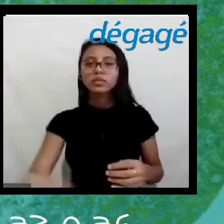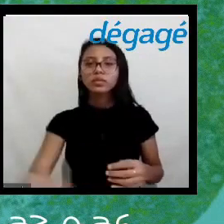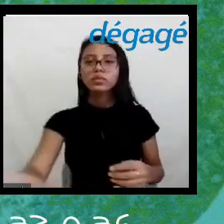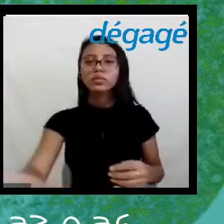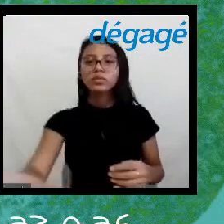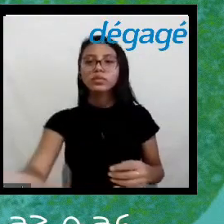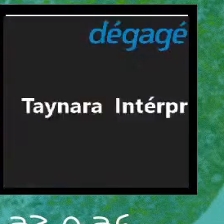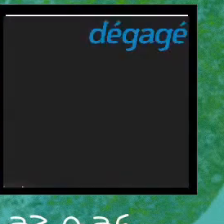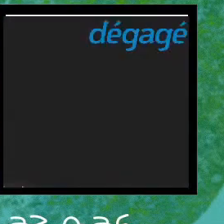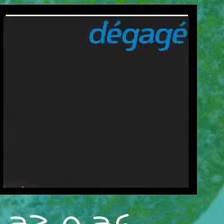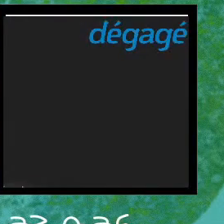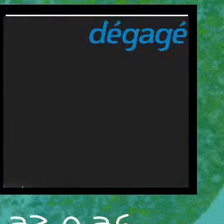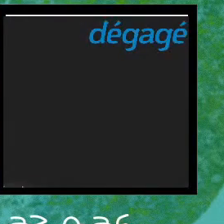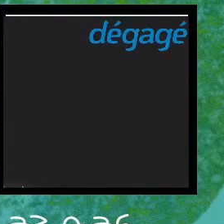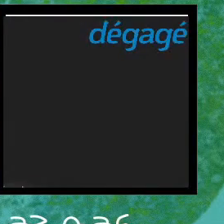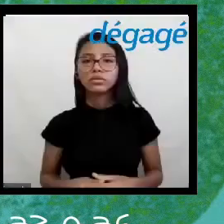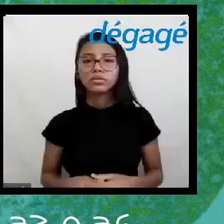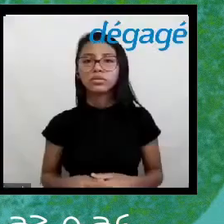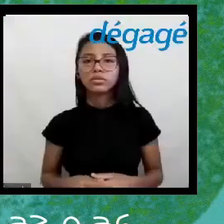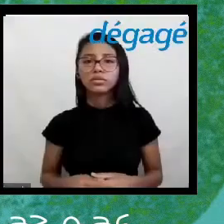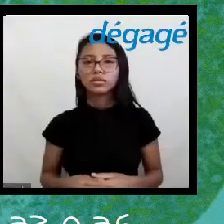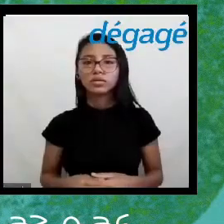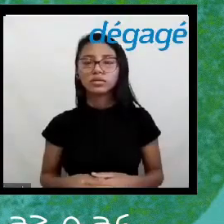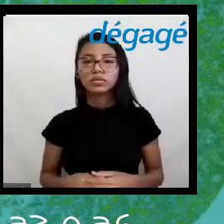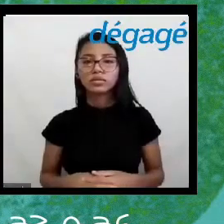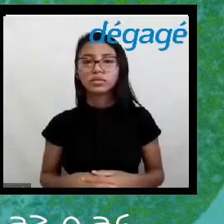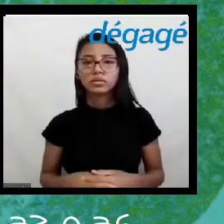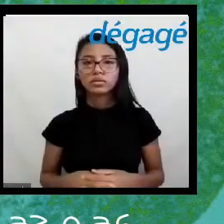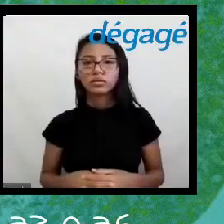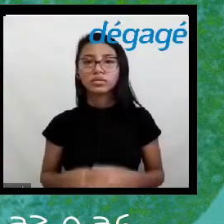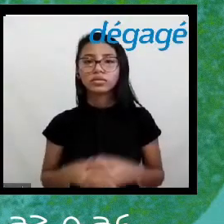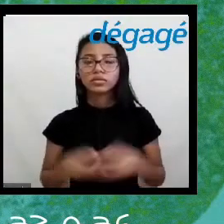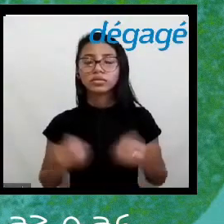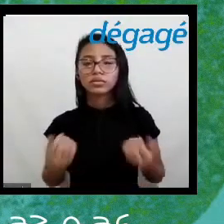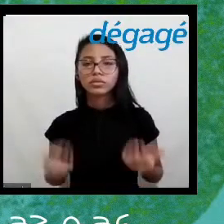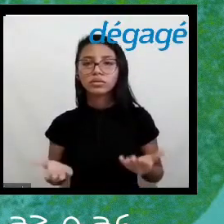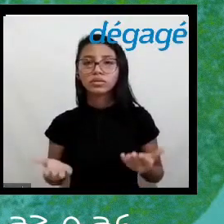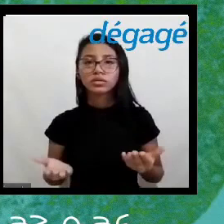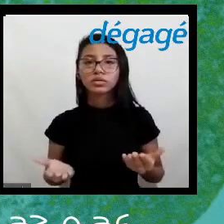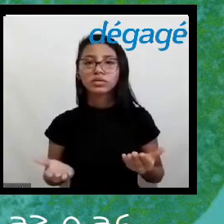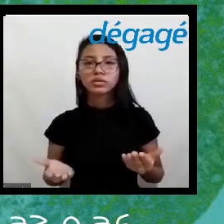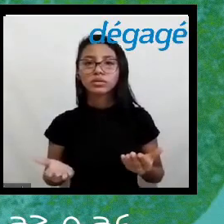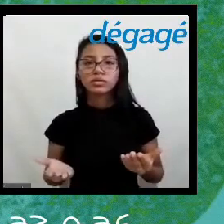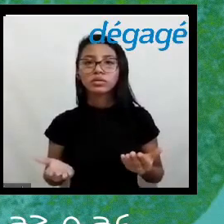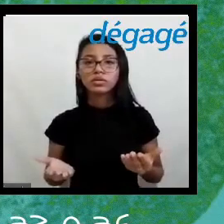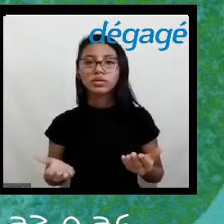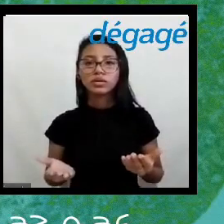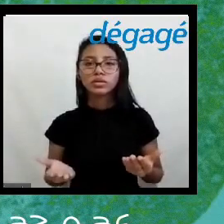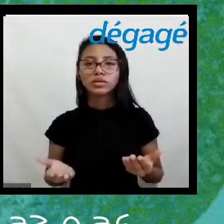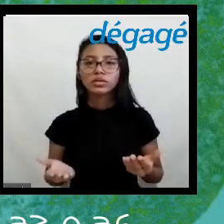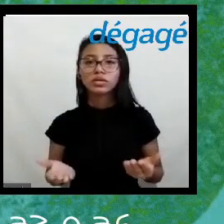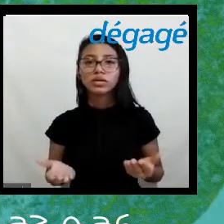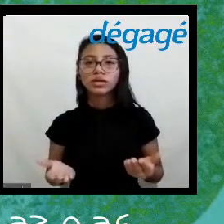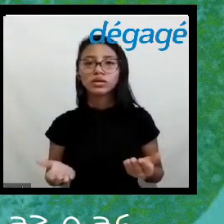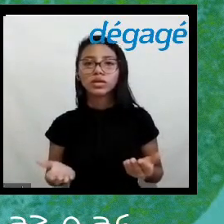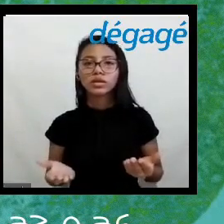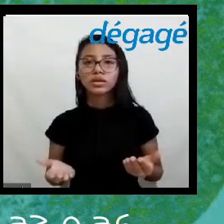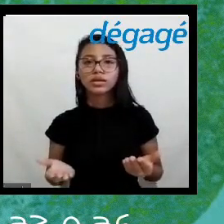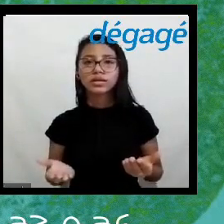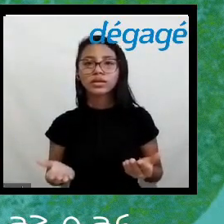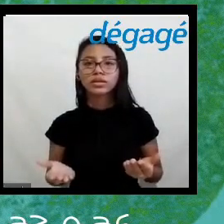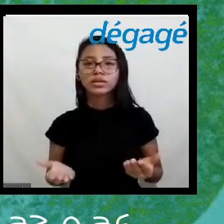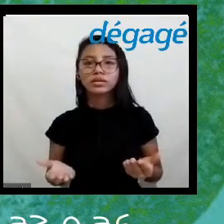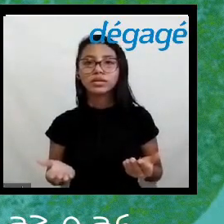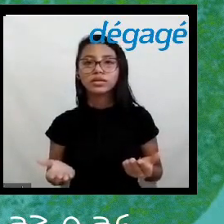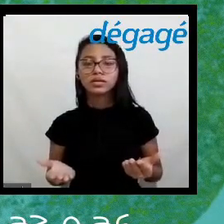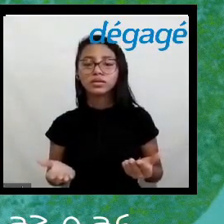ergonômica, que era muito importante, assim, essa análise ergonômica. E ele via que, por exemplo, se você pudesse tirar os fios,